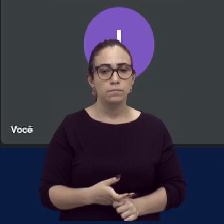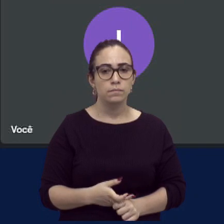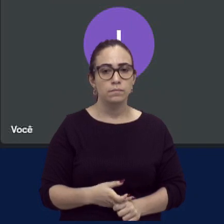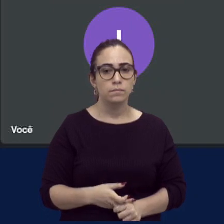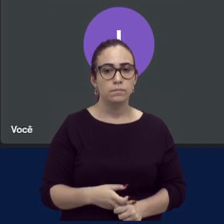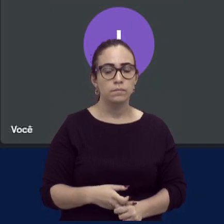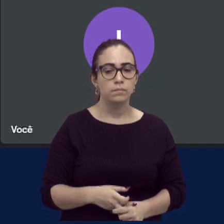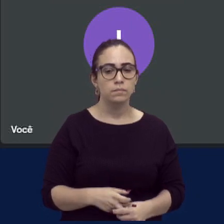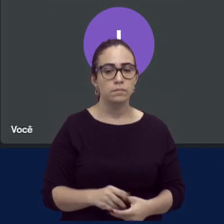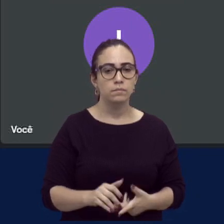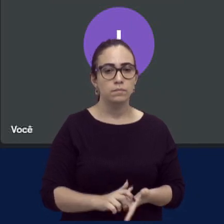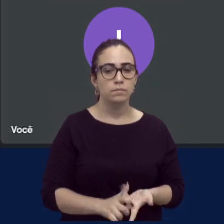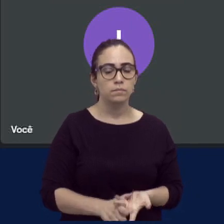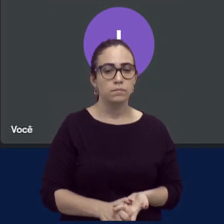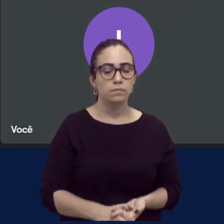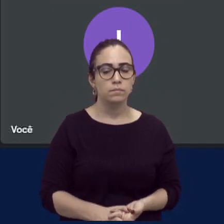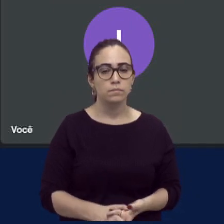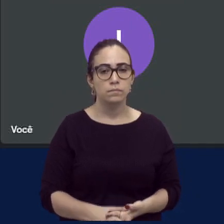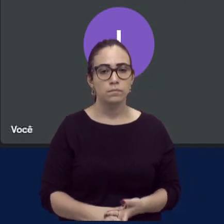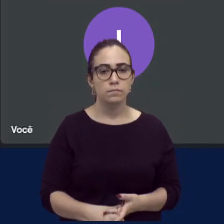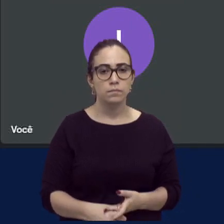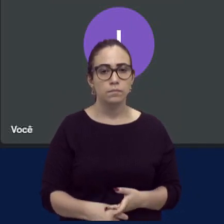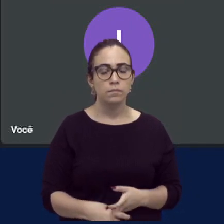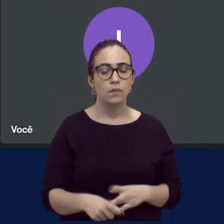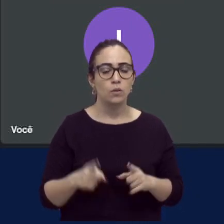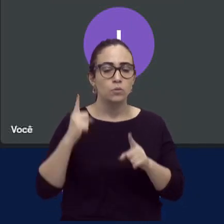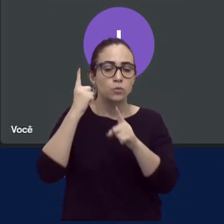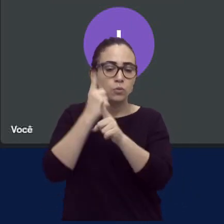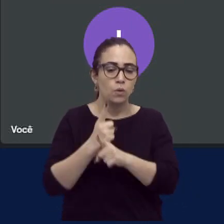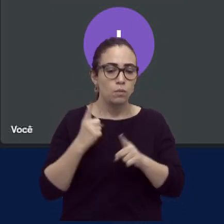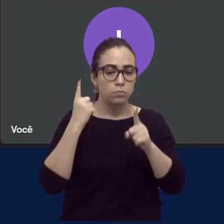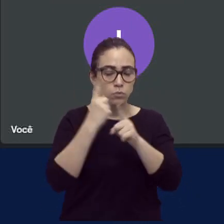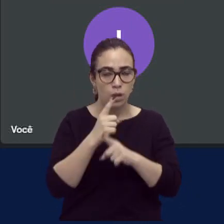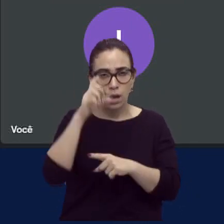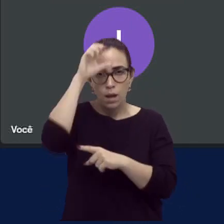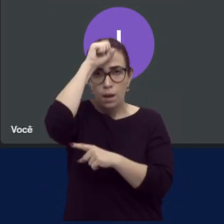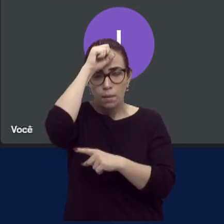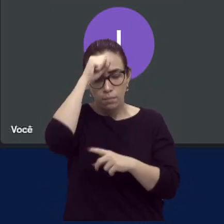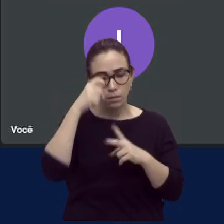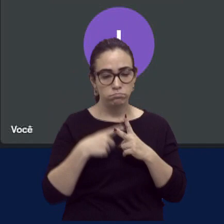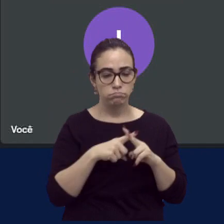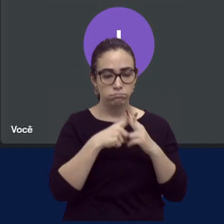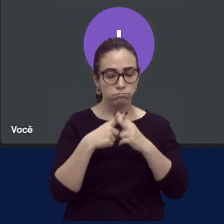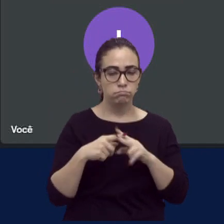descoberta também, constante. A gente vai aprendendo com a vivência.